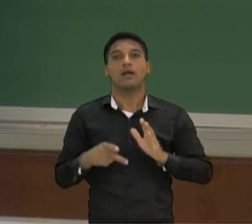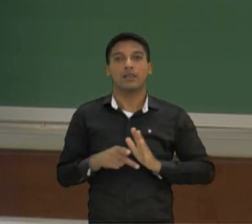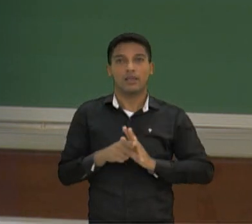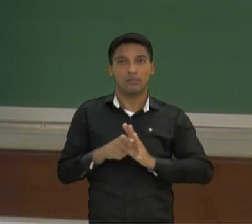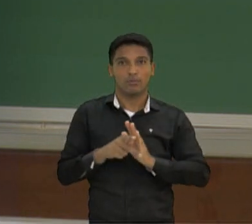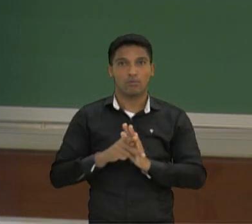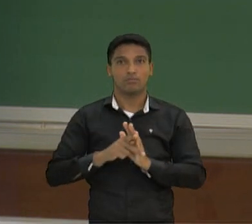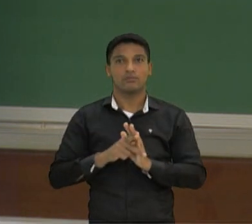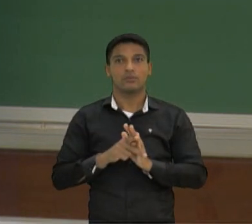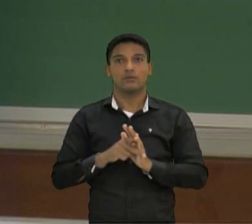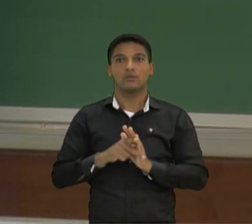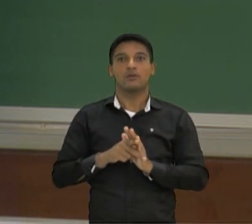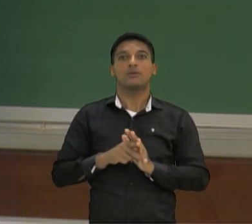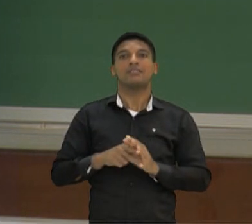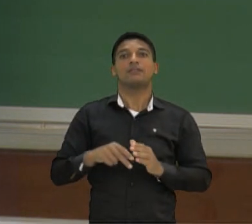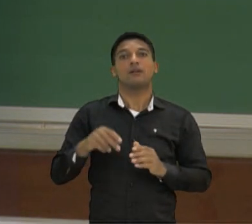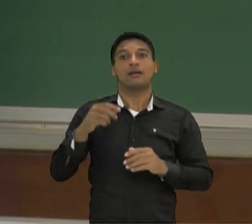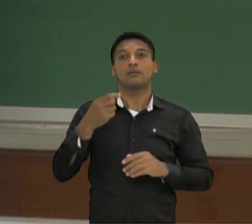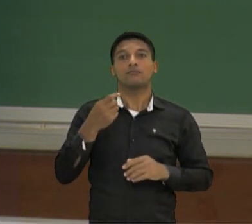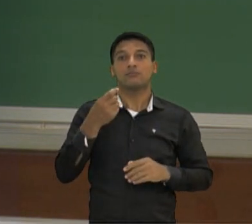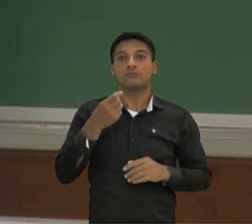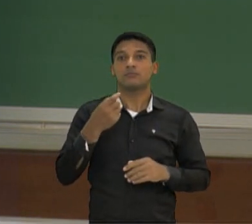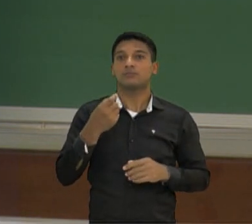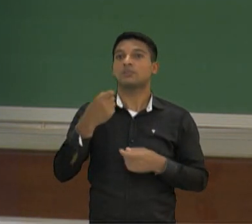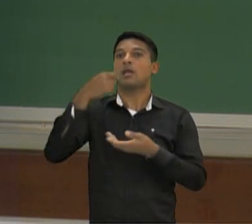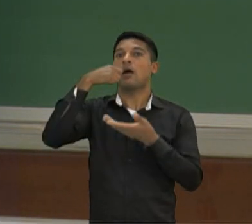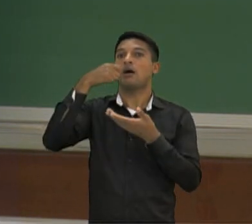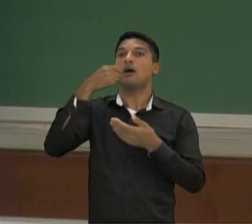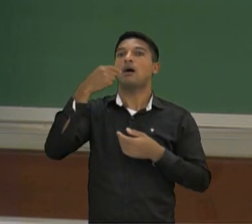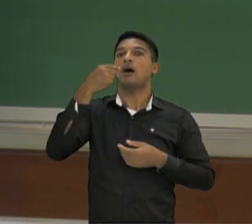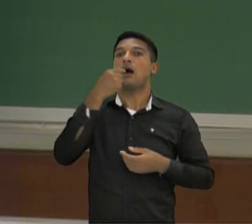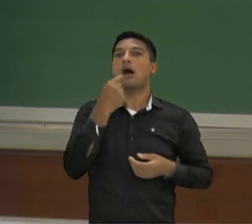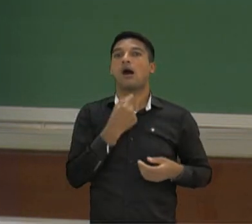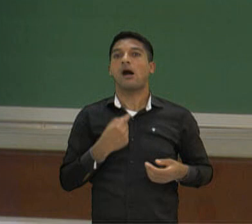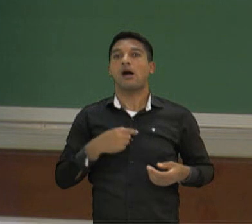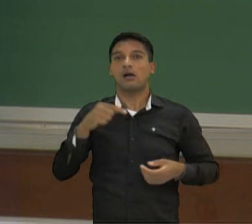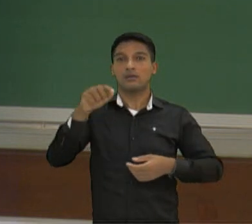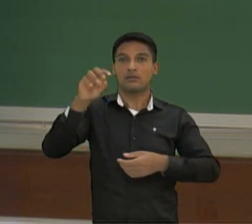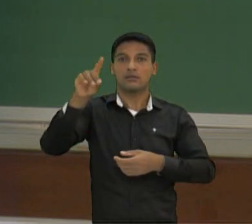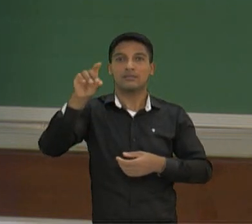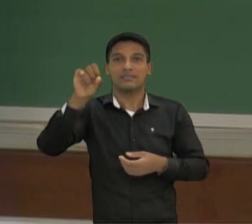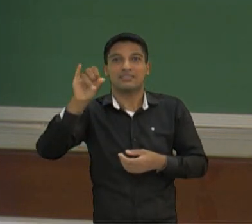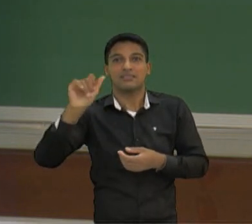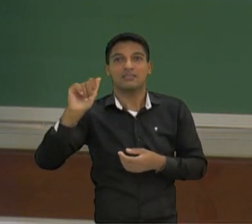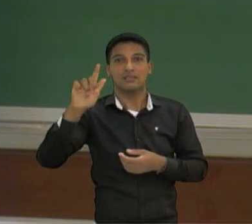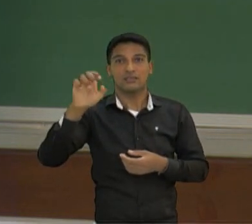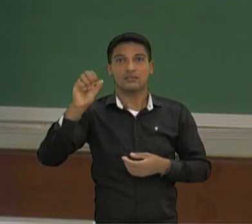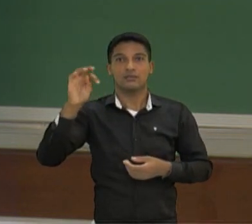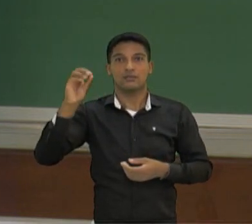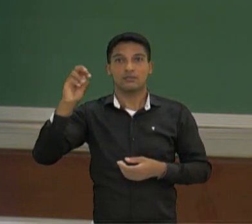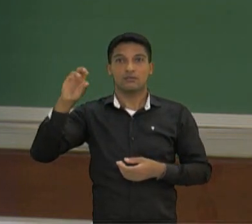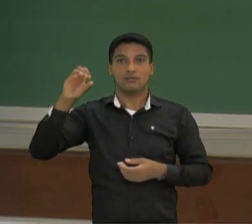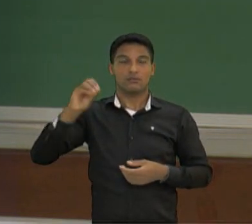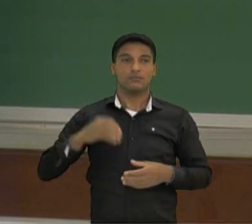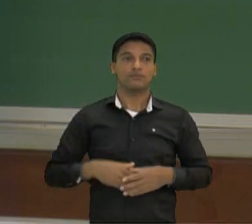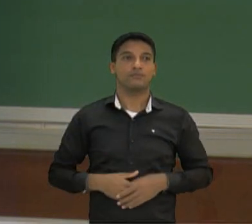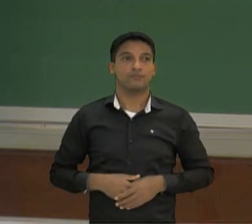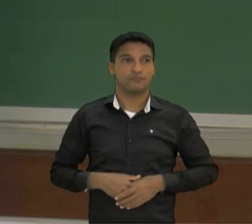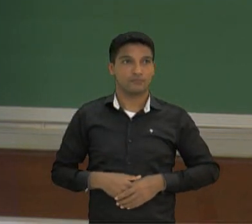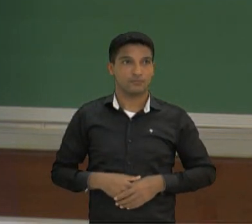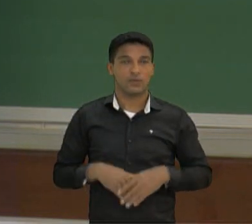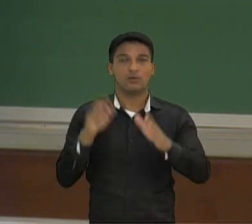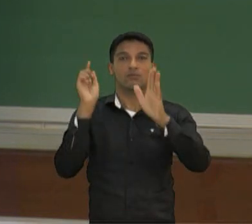pelo sistema digestório. Vamos para o nosso primeiro quiz. Os sistemas do corpo humano representam um todo